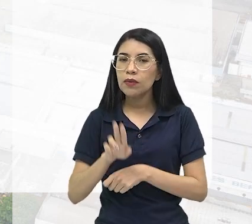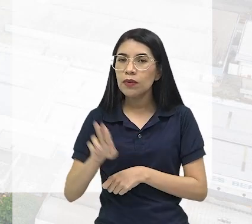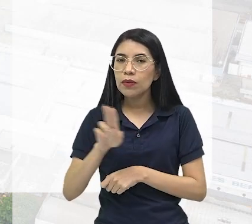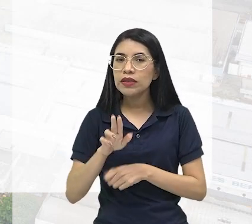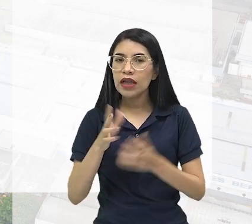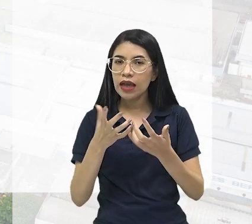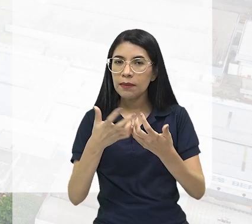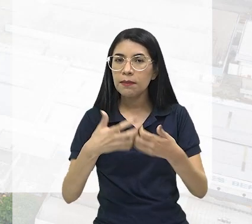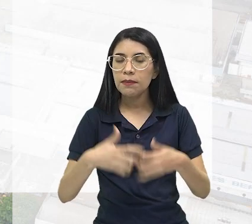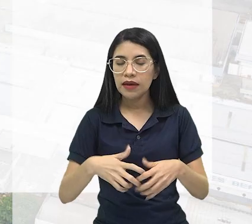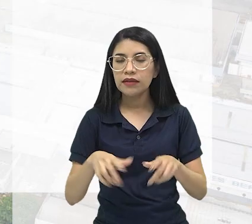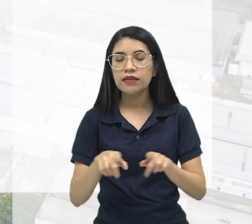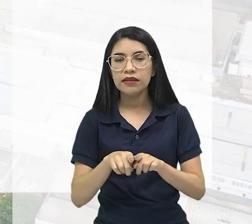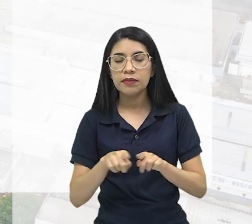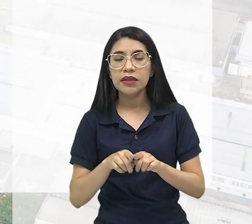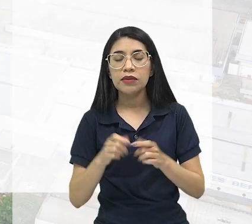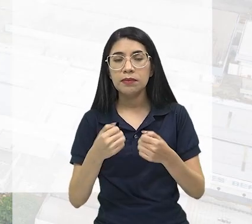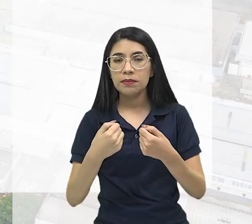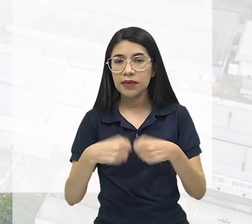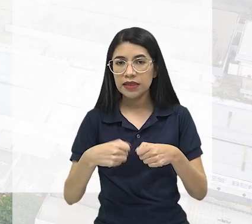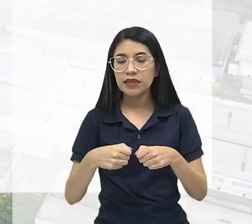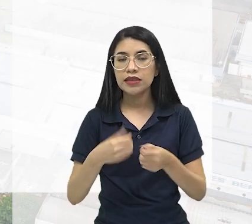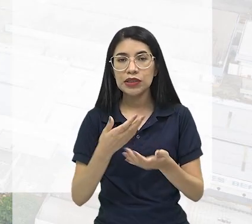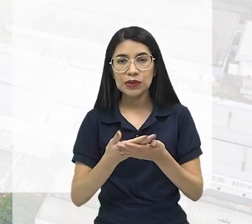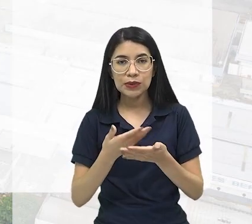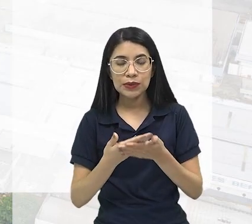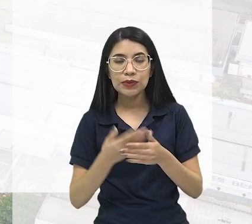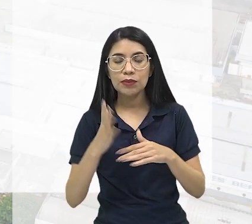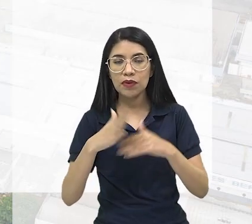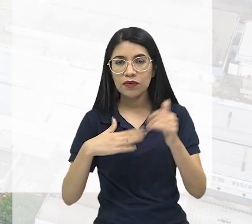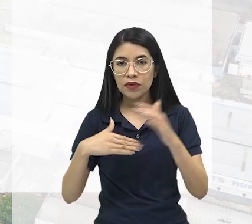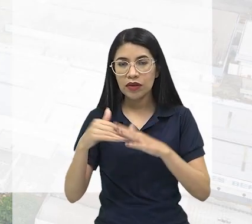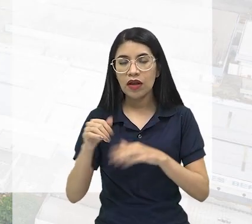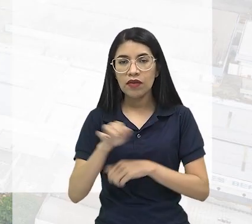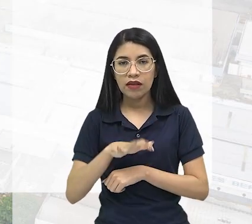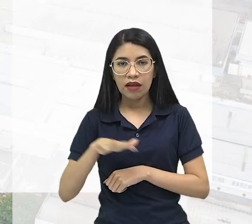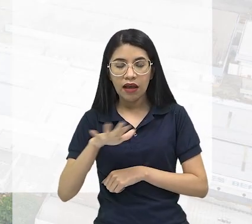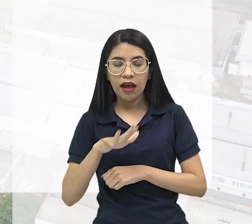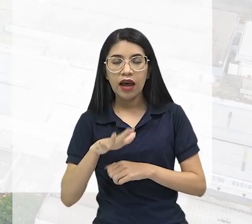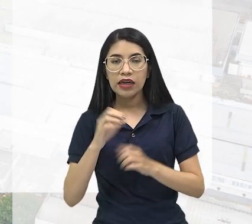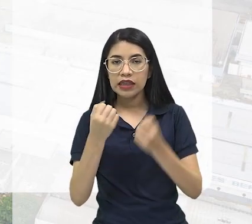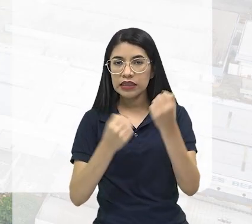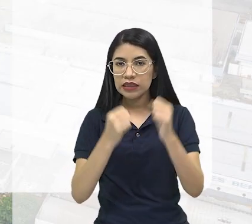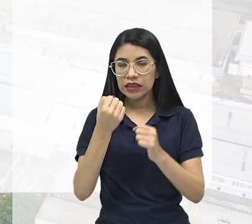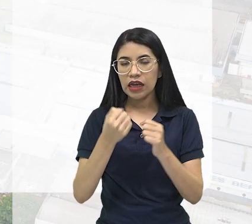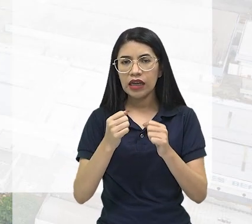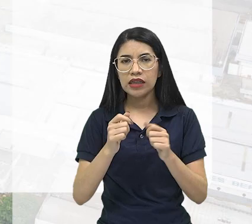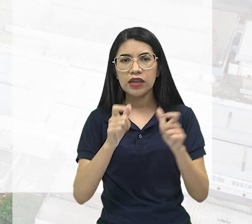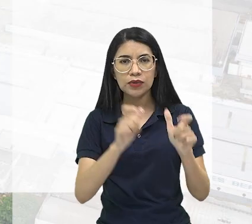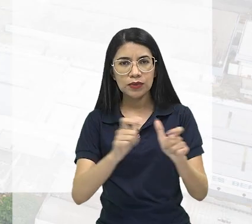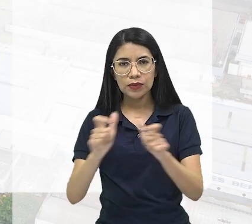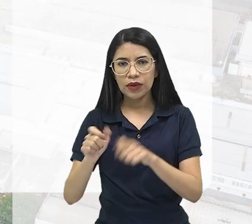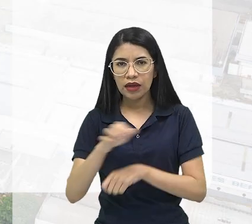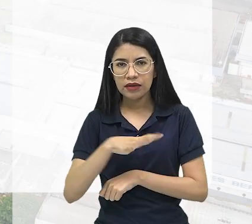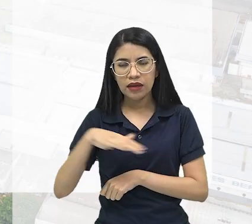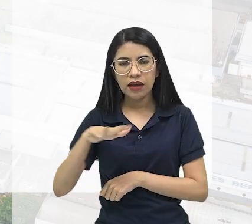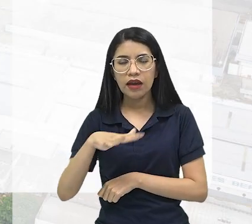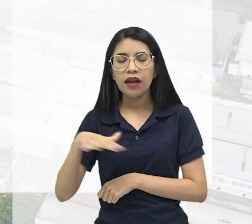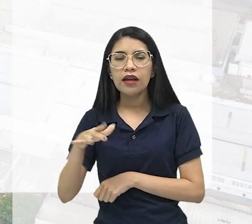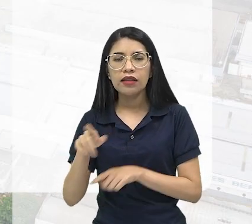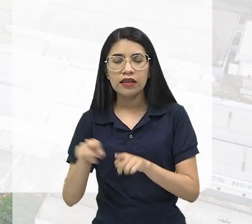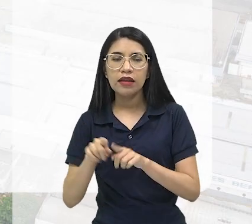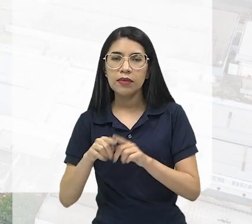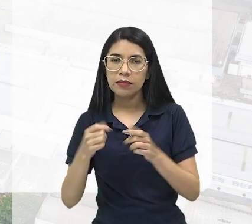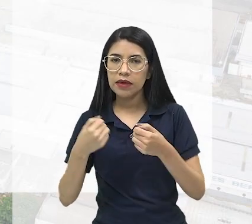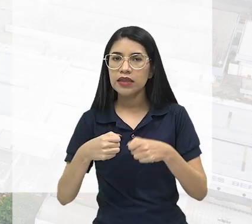aquela máquina. Então é necessário formação profissional, não só no setor industrial, como em todos os outros também, porque na medida